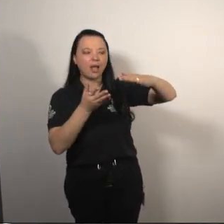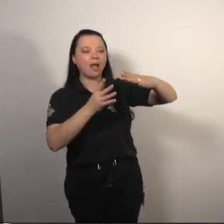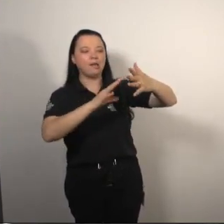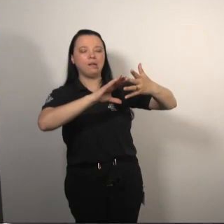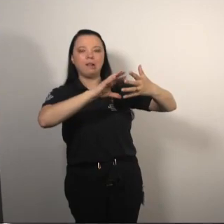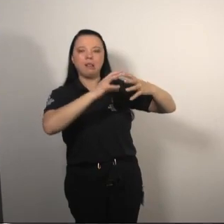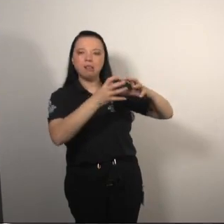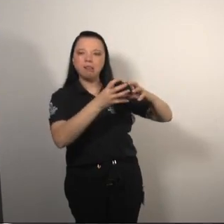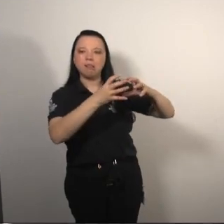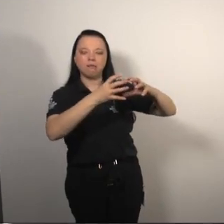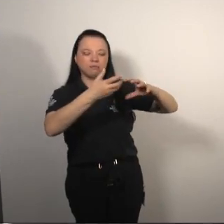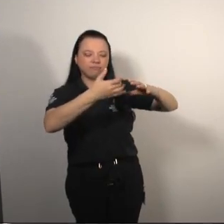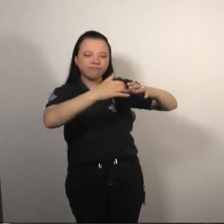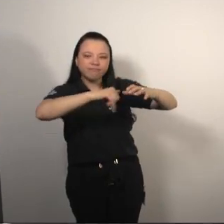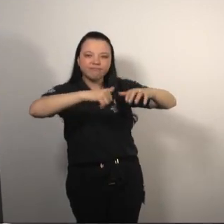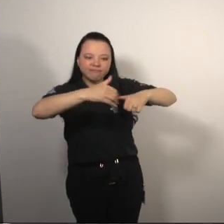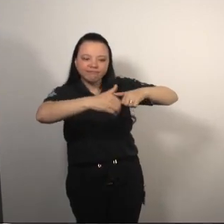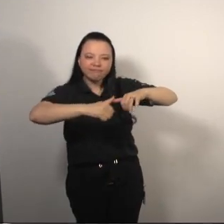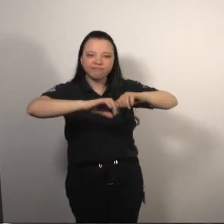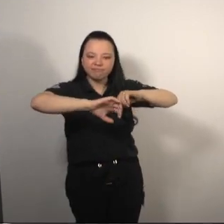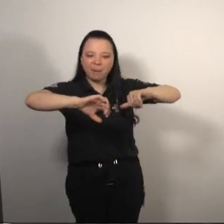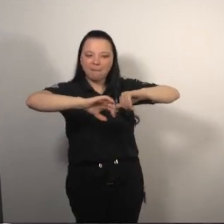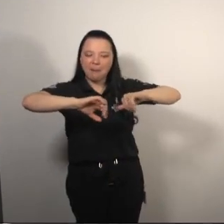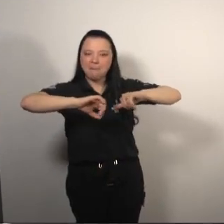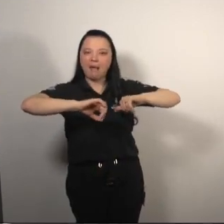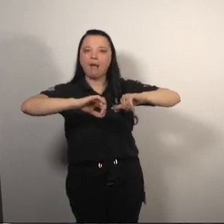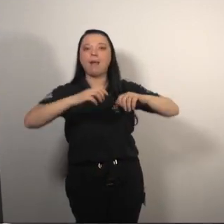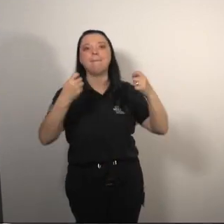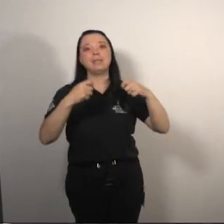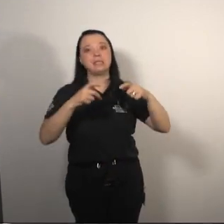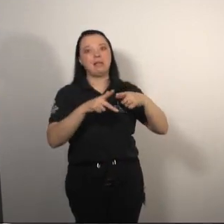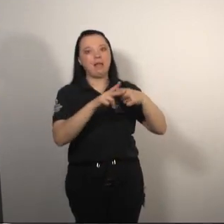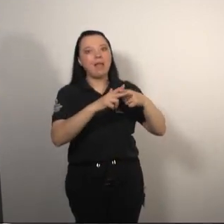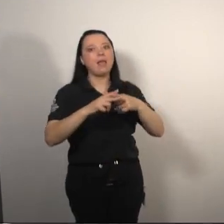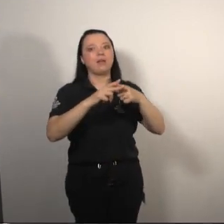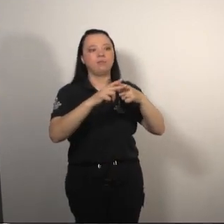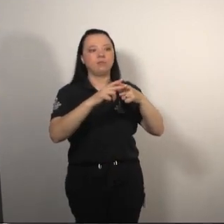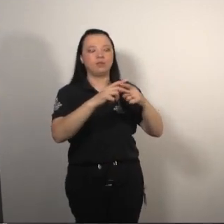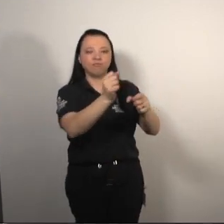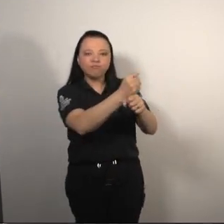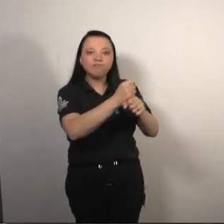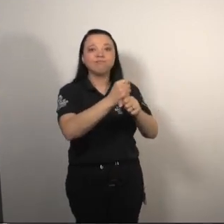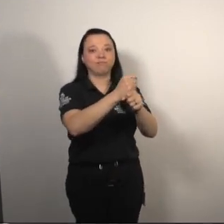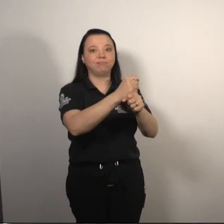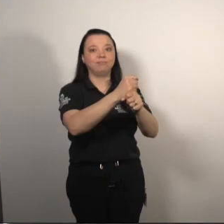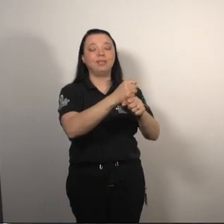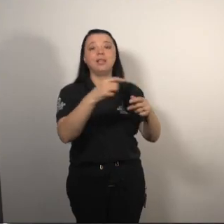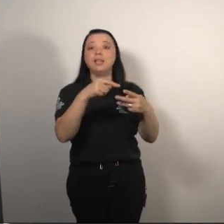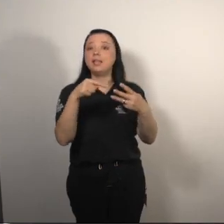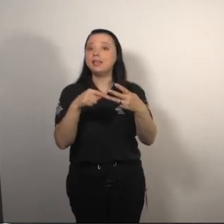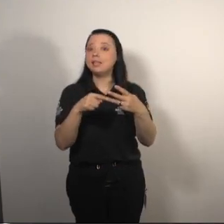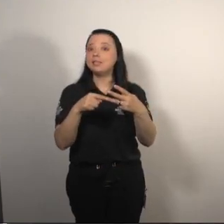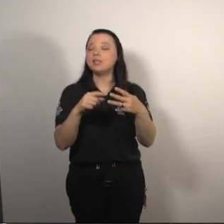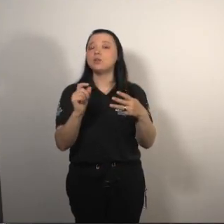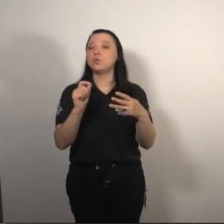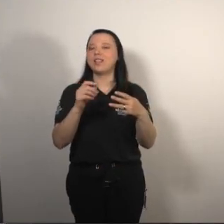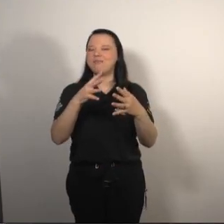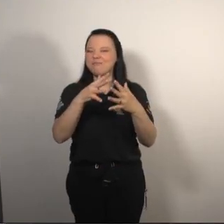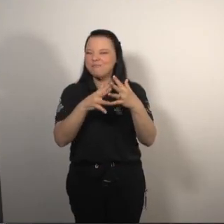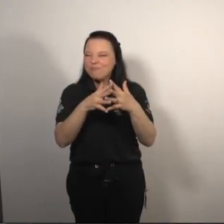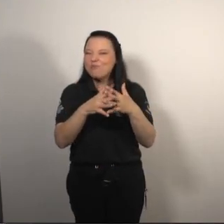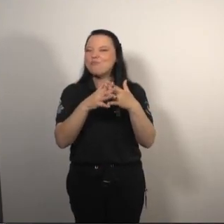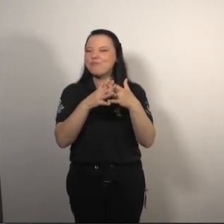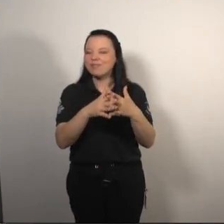corrosão, destacamento de concreto, em que eu tenho que recuperar essa estrutura. E o terceiro caso, que é o mais